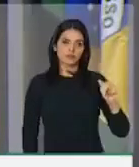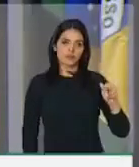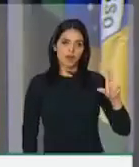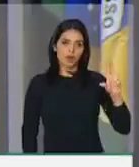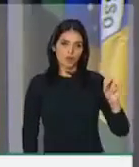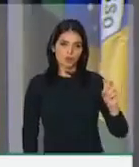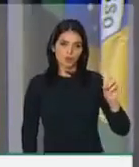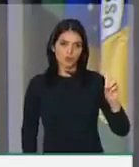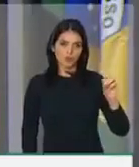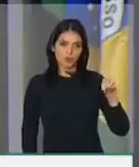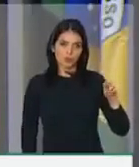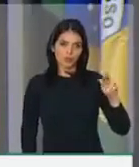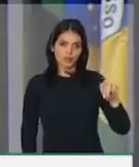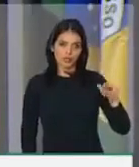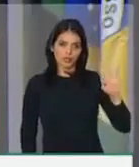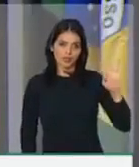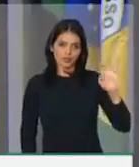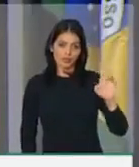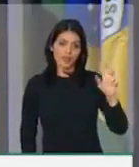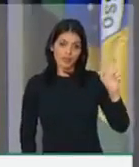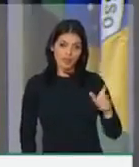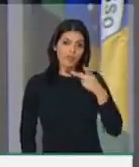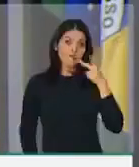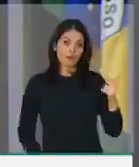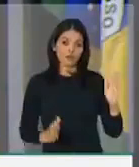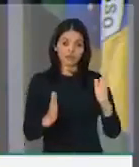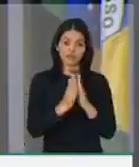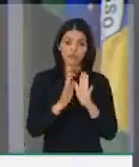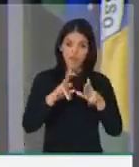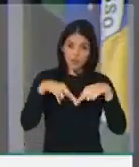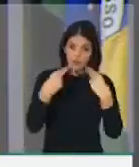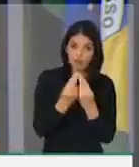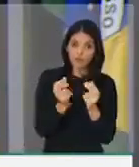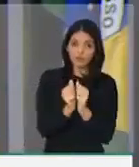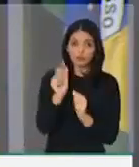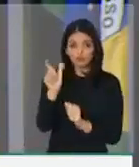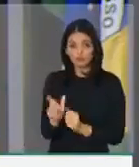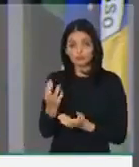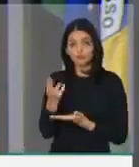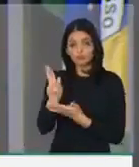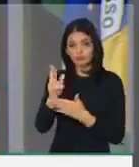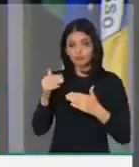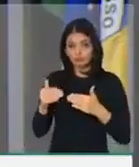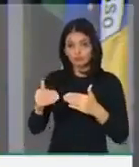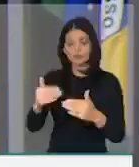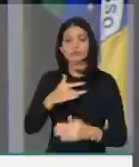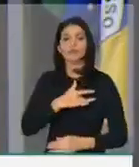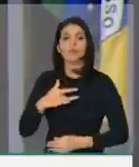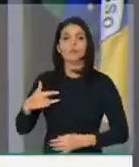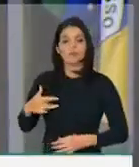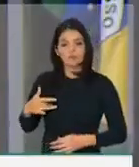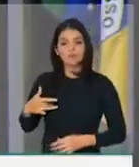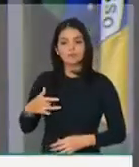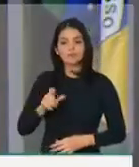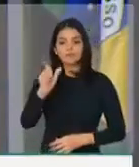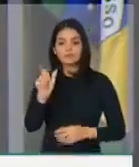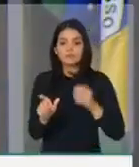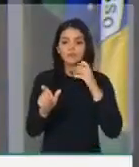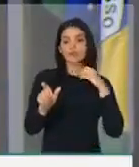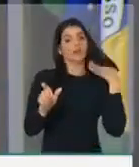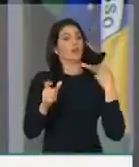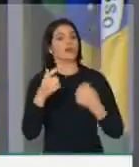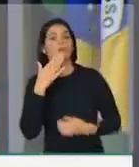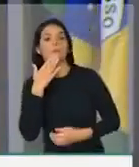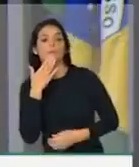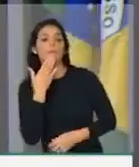disse que teria o sol com representantes do ministério da saúde e que ele havia